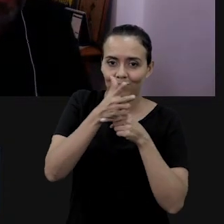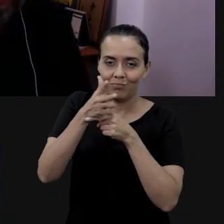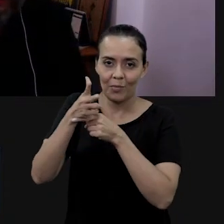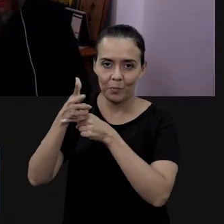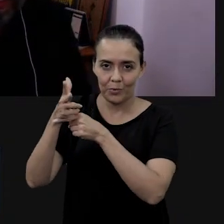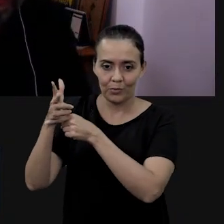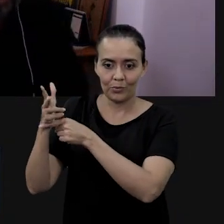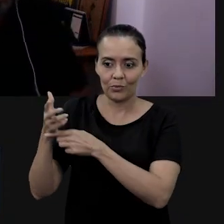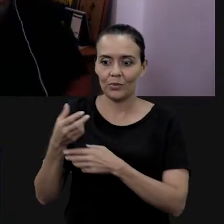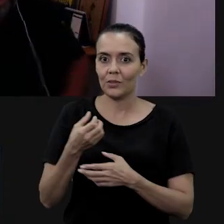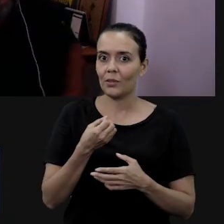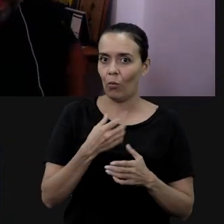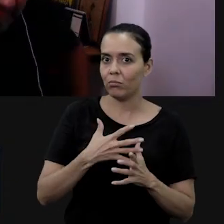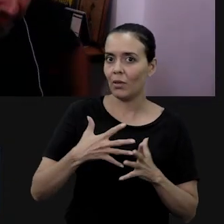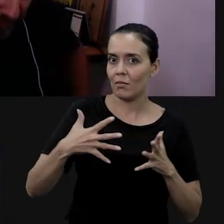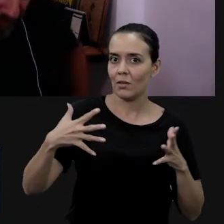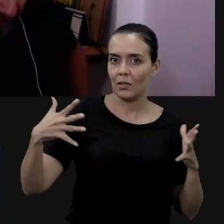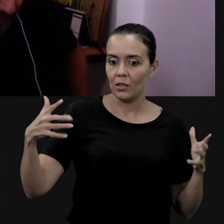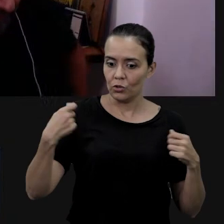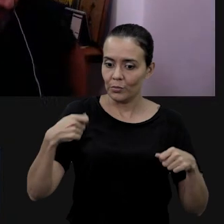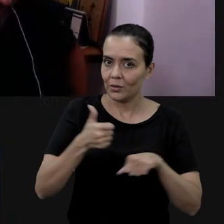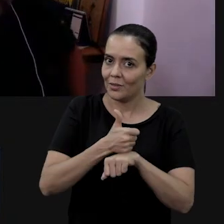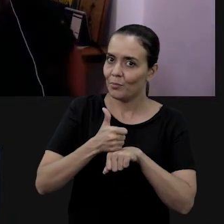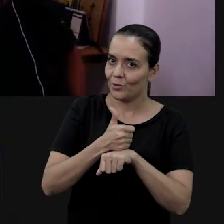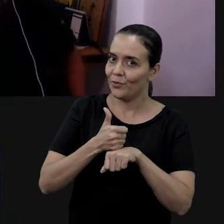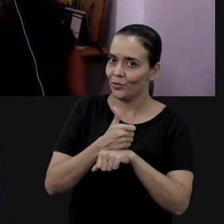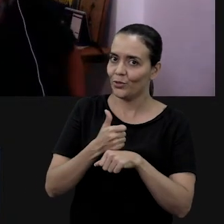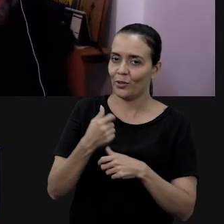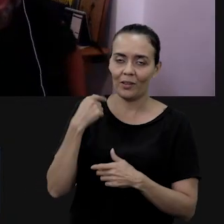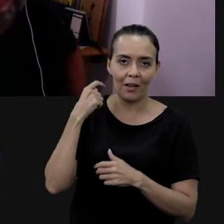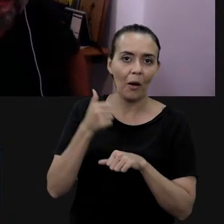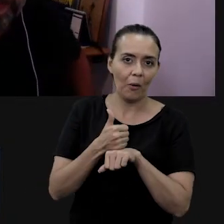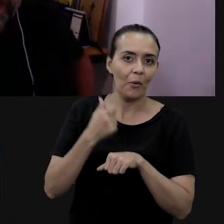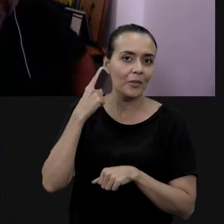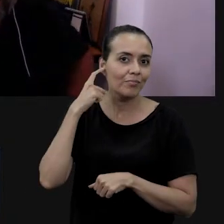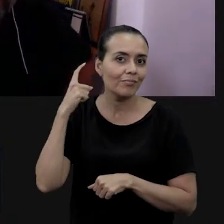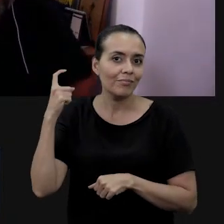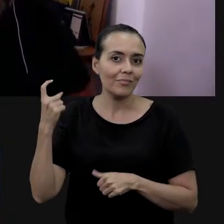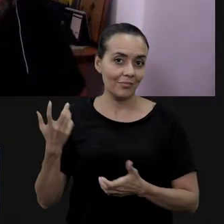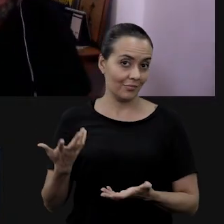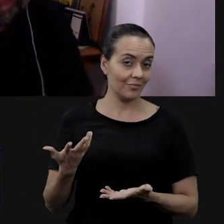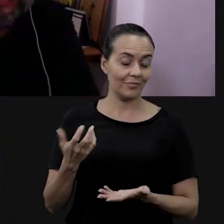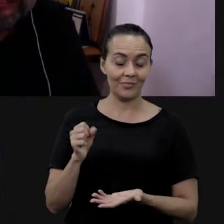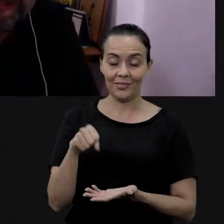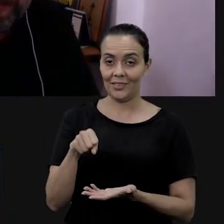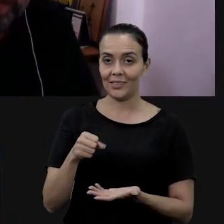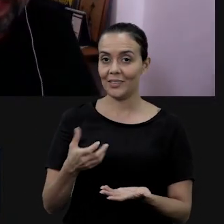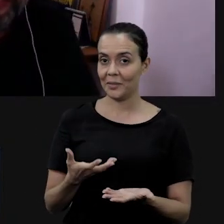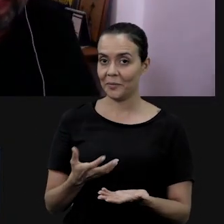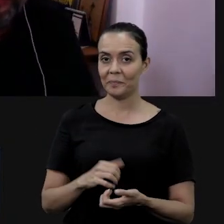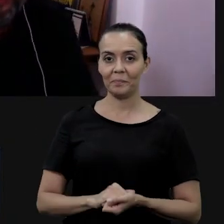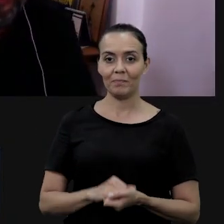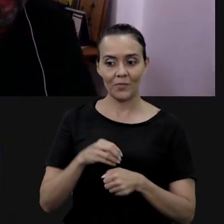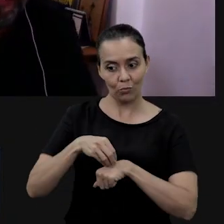numa produção grande é inadmissível não ter um especialista profissional ali nessa área.